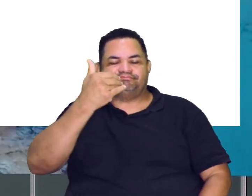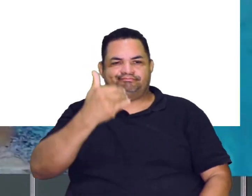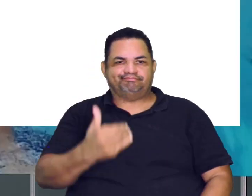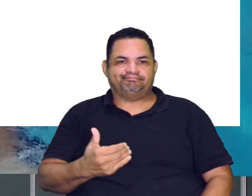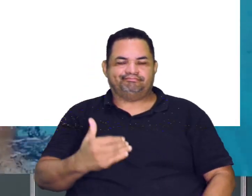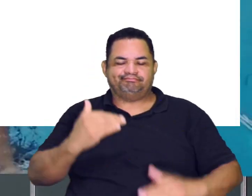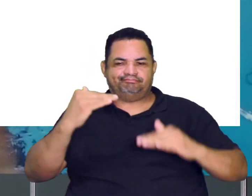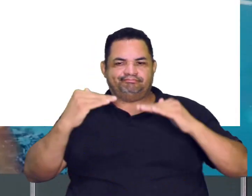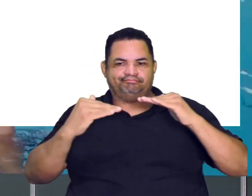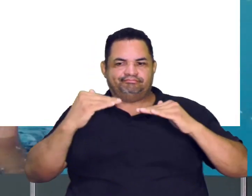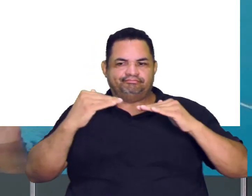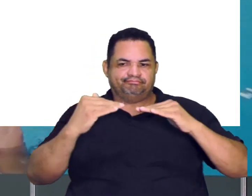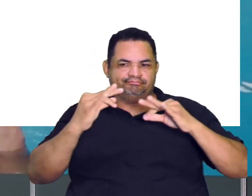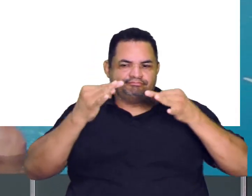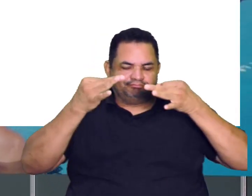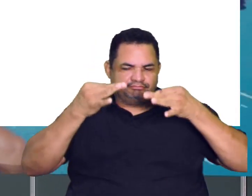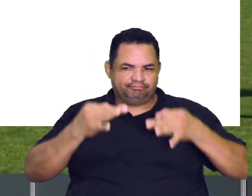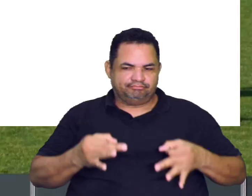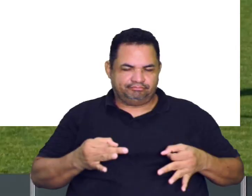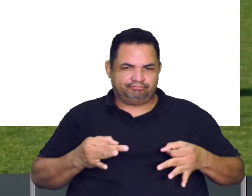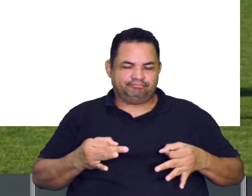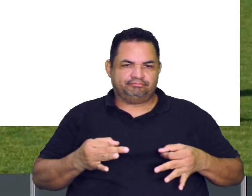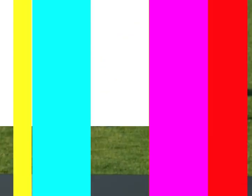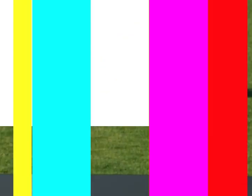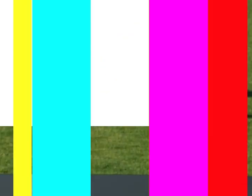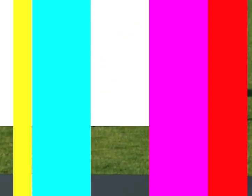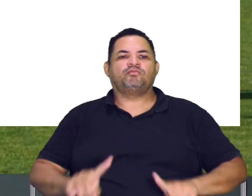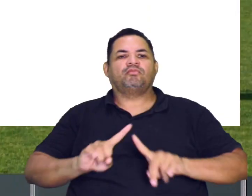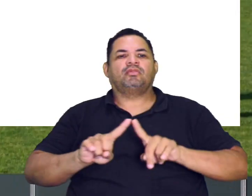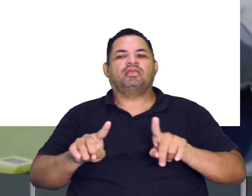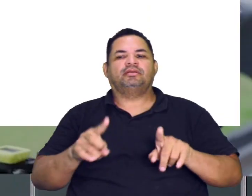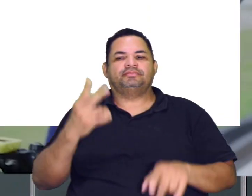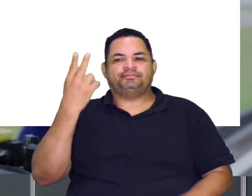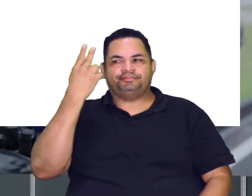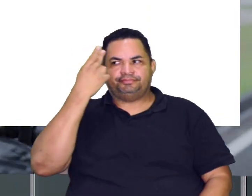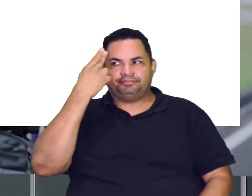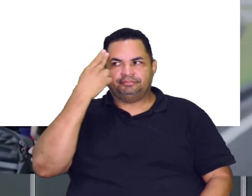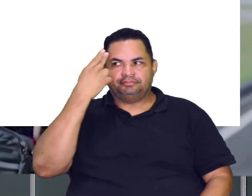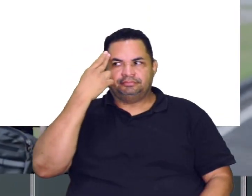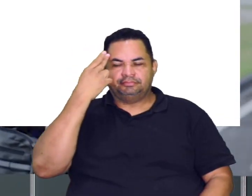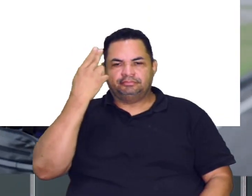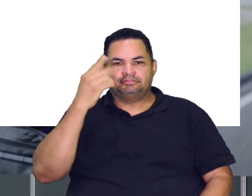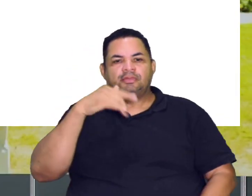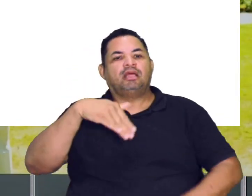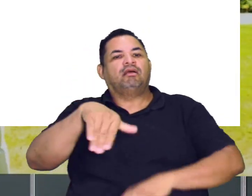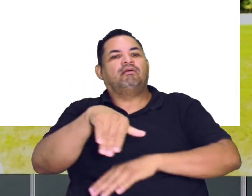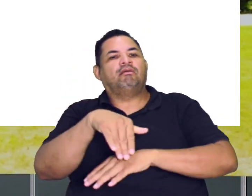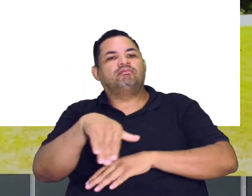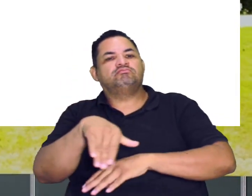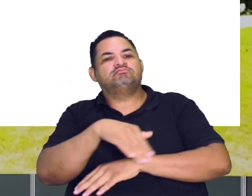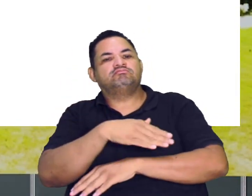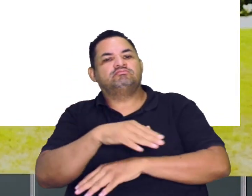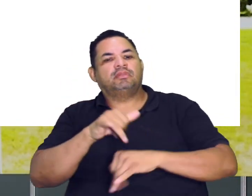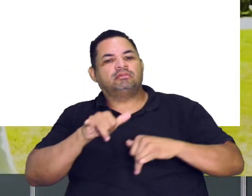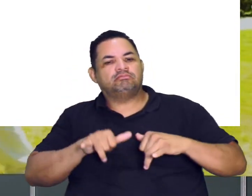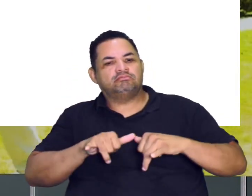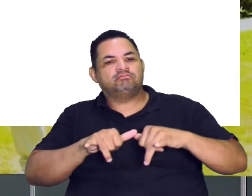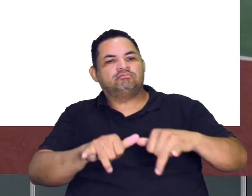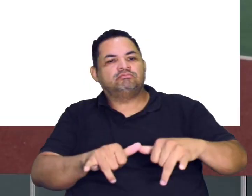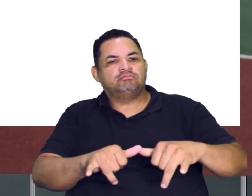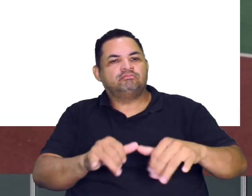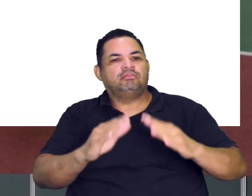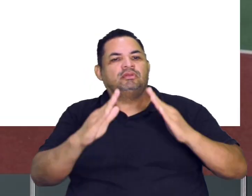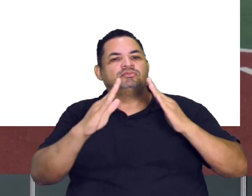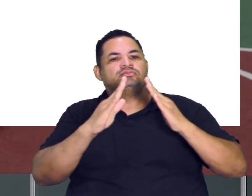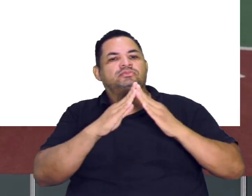está equilibrada, está alinhada, está bonita, beleza. Mas normalmente a gente encontra aí na rua, né, no supermercado,